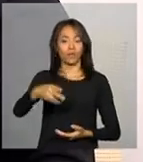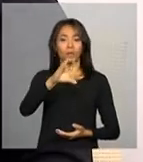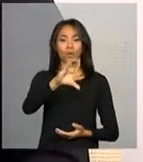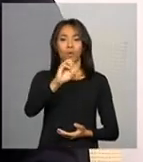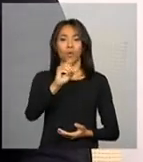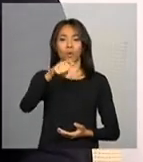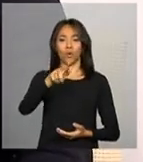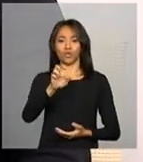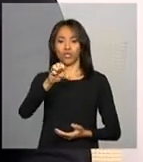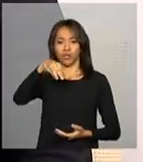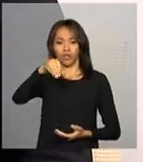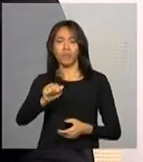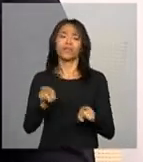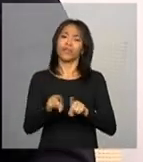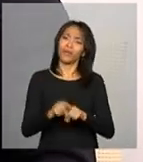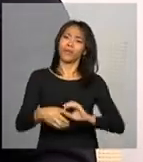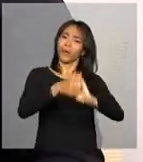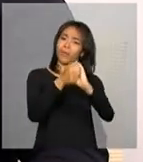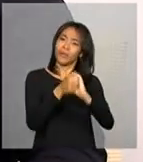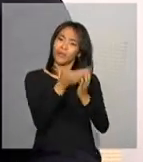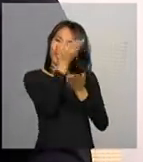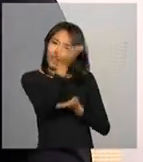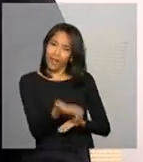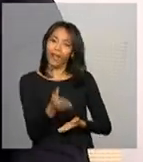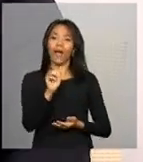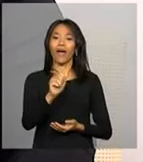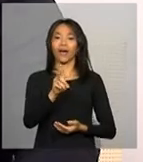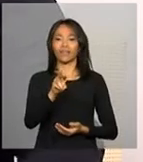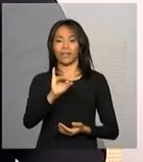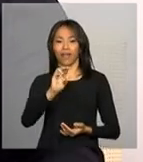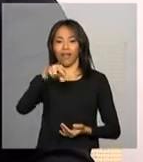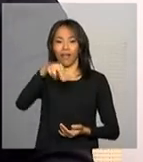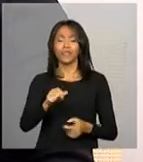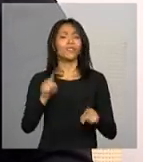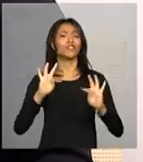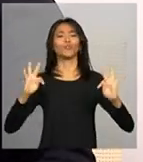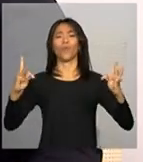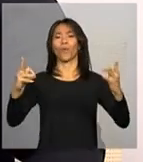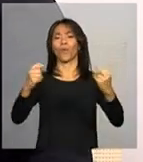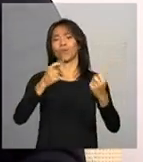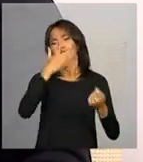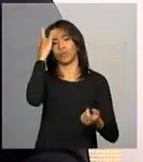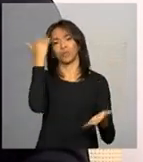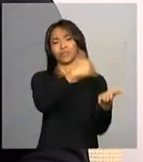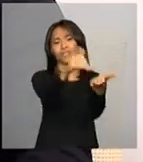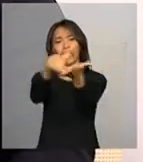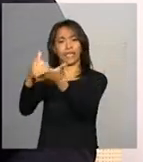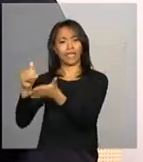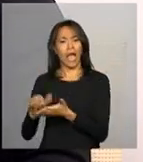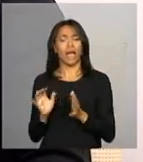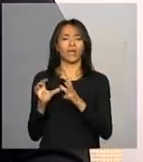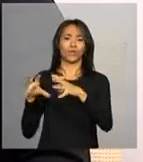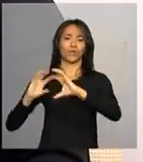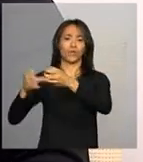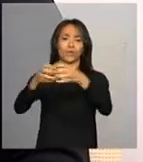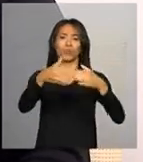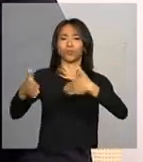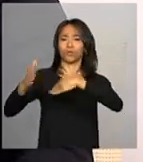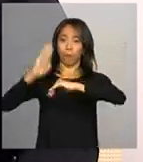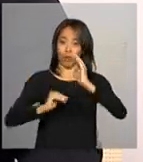comprimento Adriana cumprimentar a todos que nos assistem não secretários municipais suas equipes os